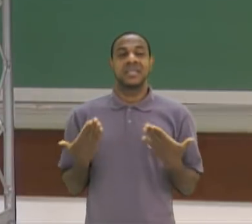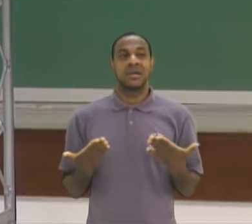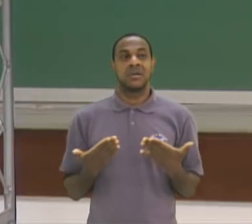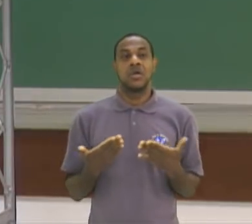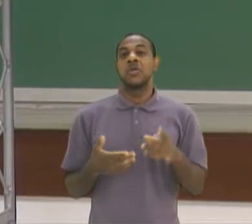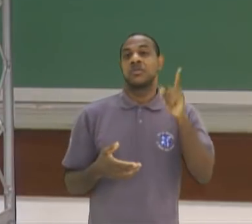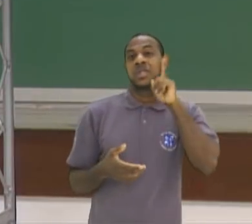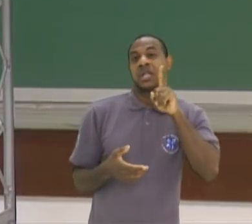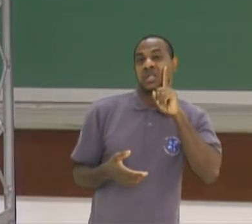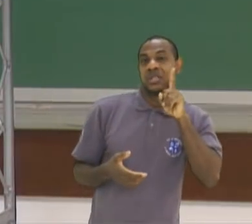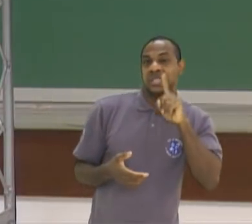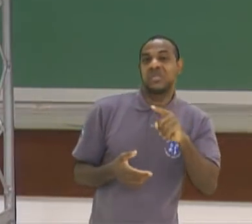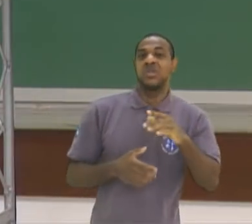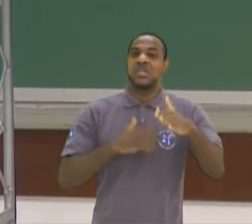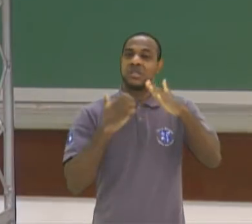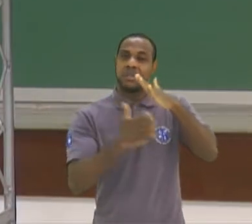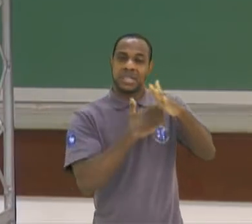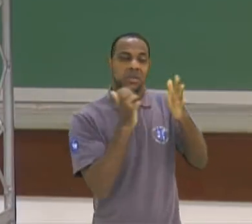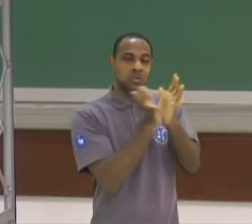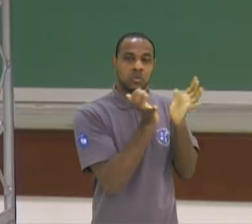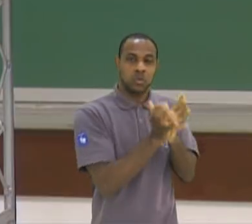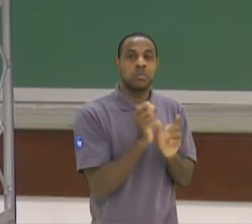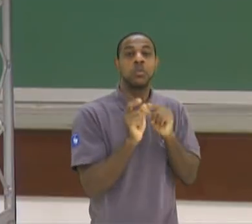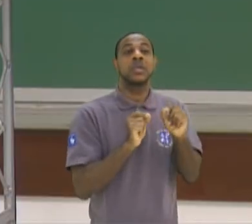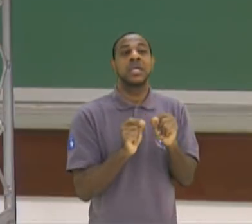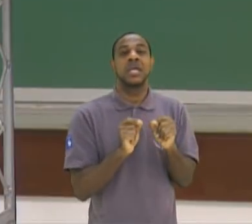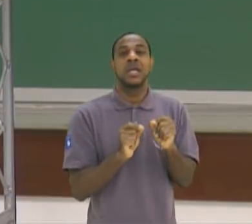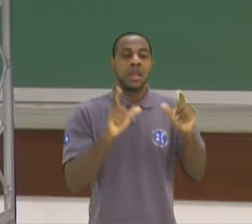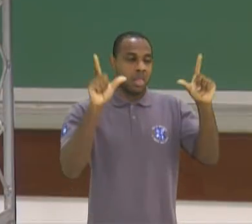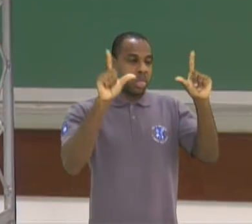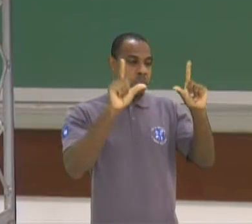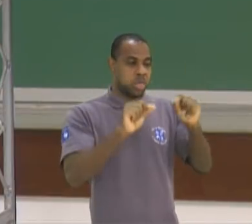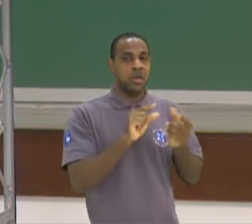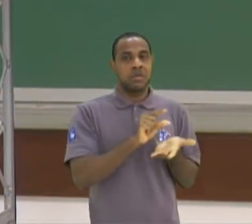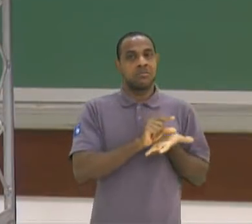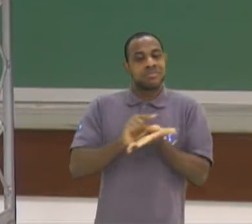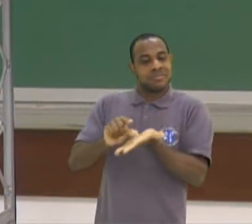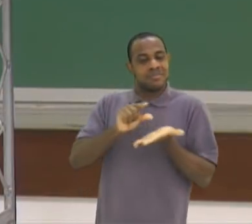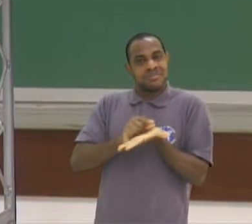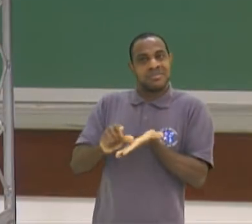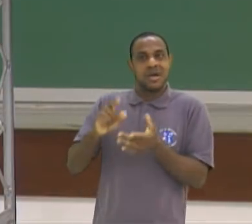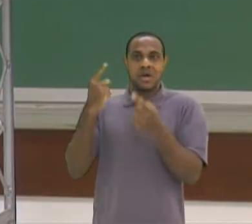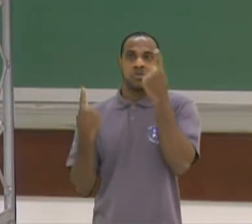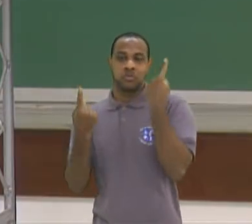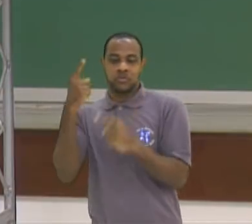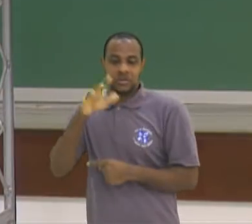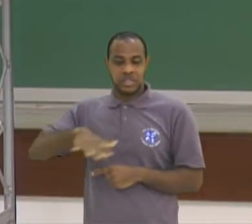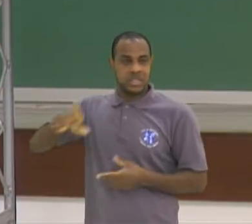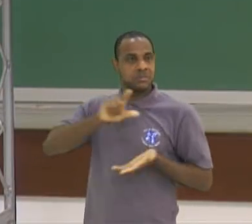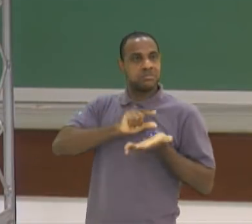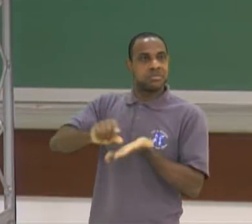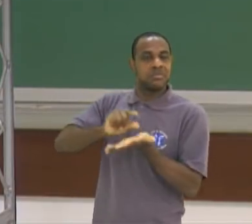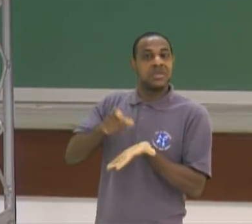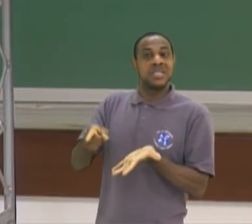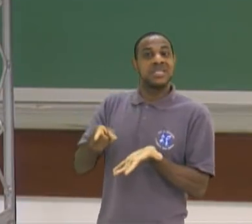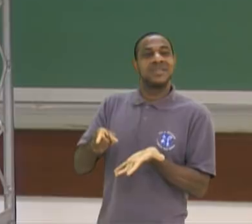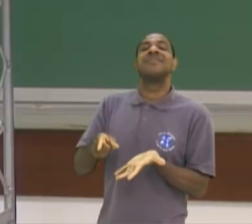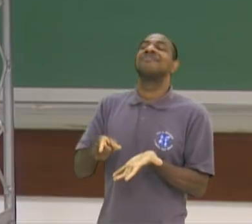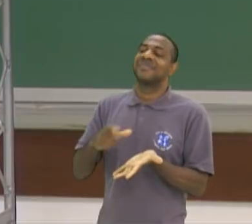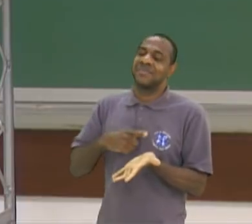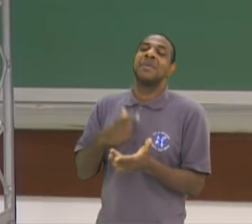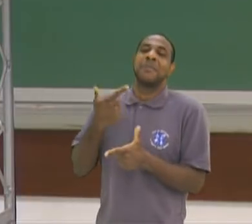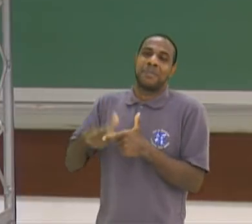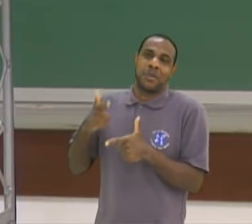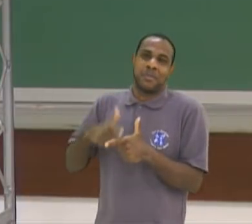Unidos quanto os empresários diminuíram os investimentos no Chile. Isso causou queda na